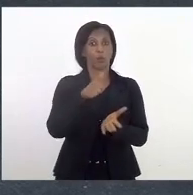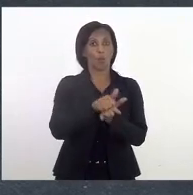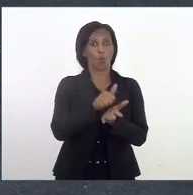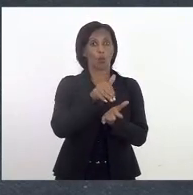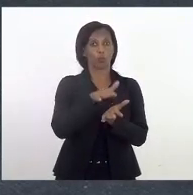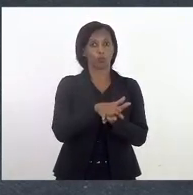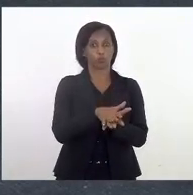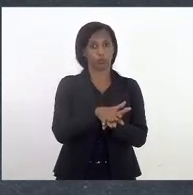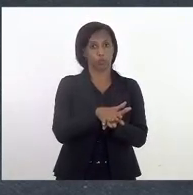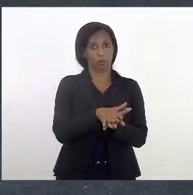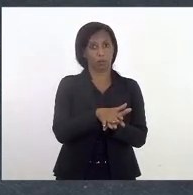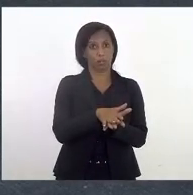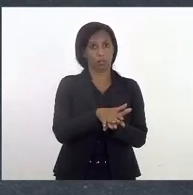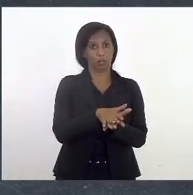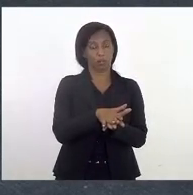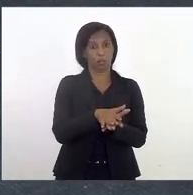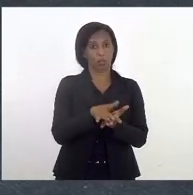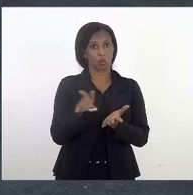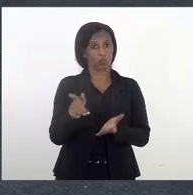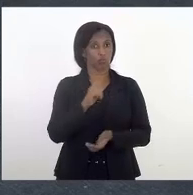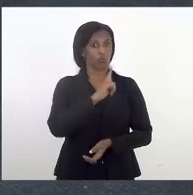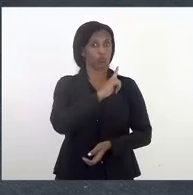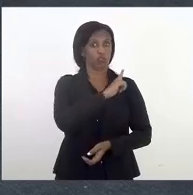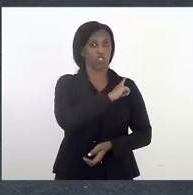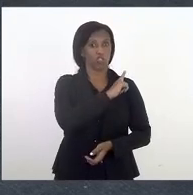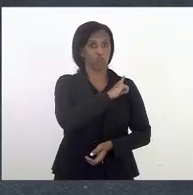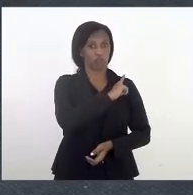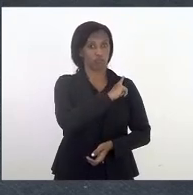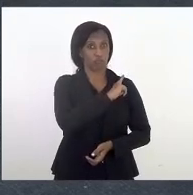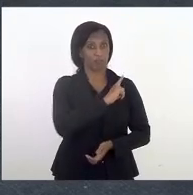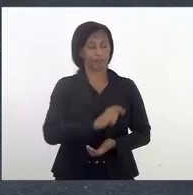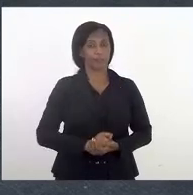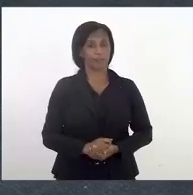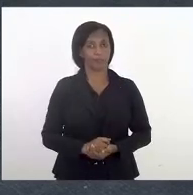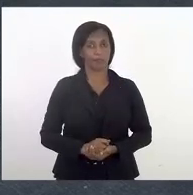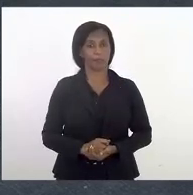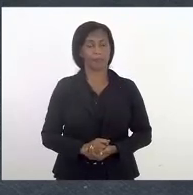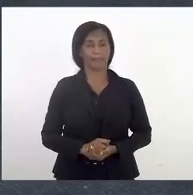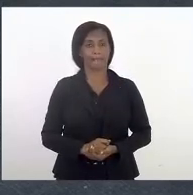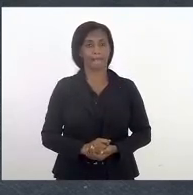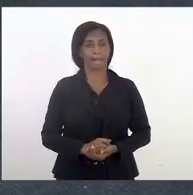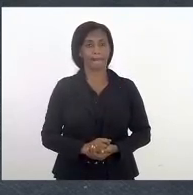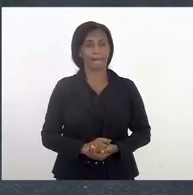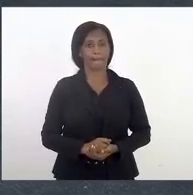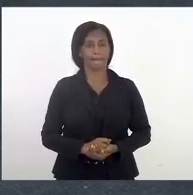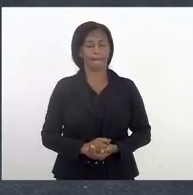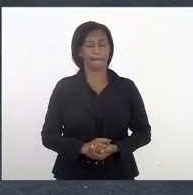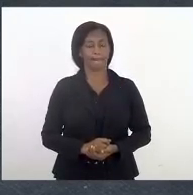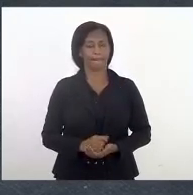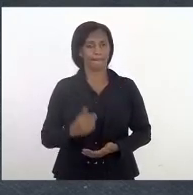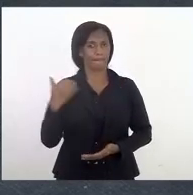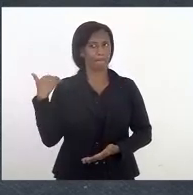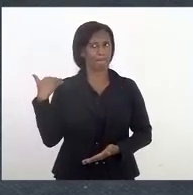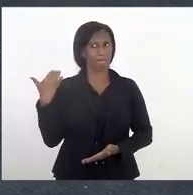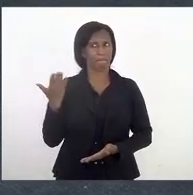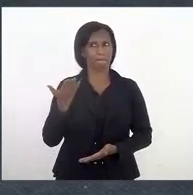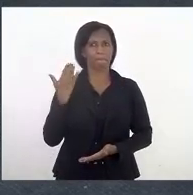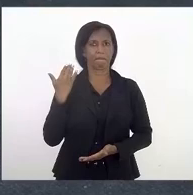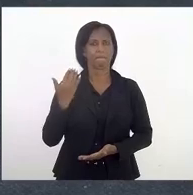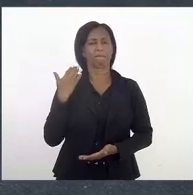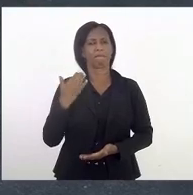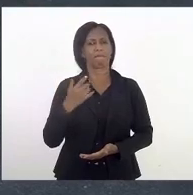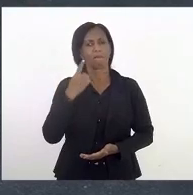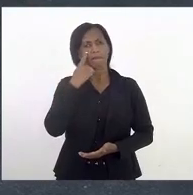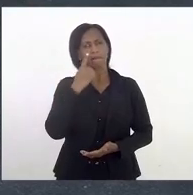penalização do gestor e recentemente vossa excelência' deve ter visto